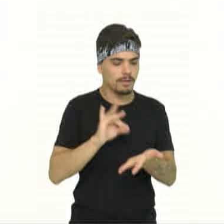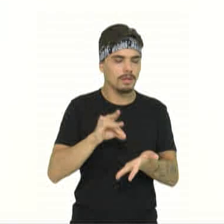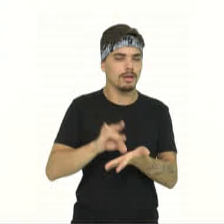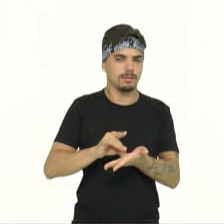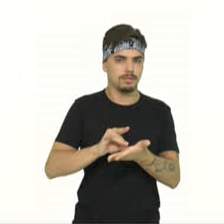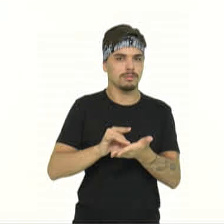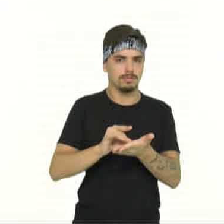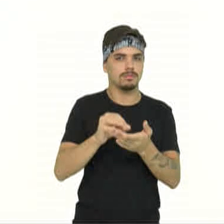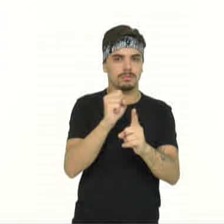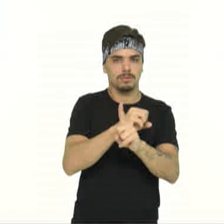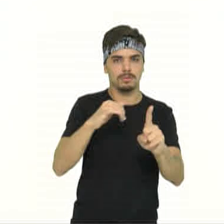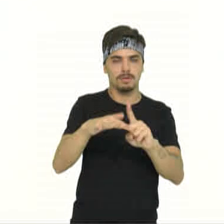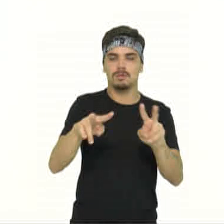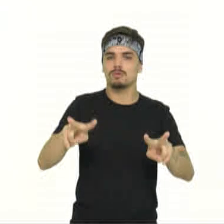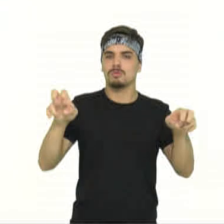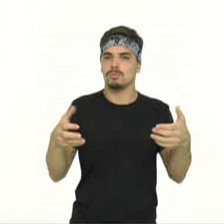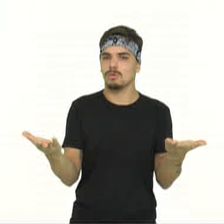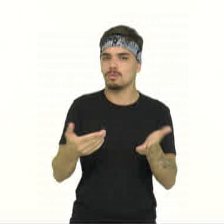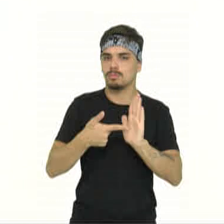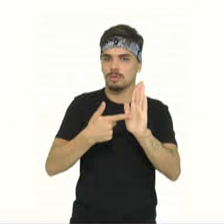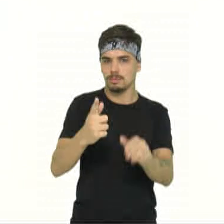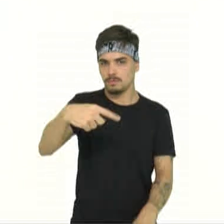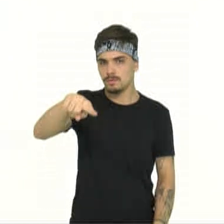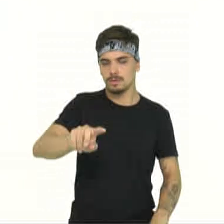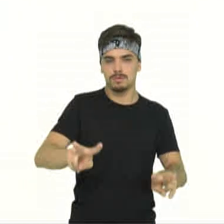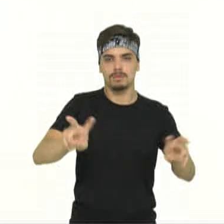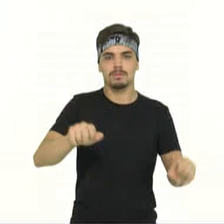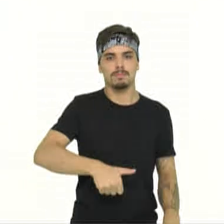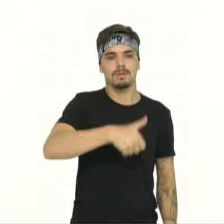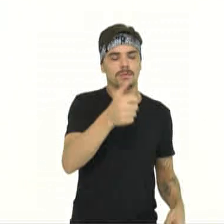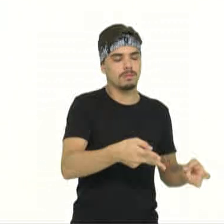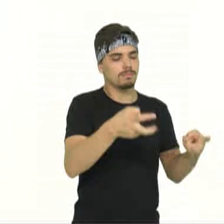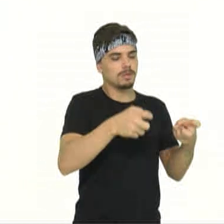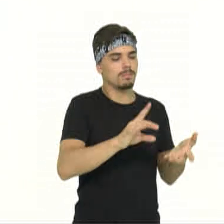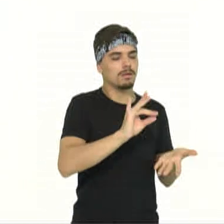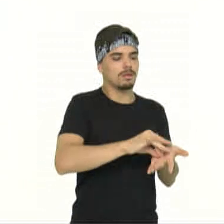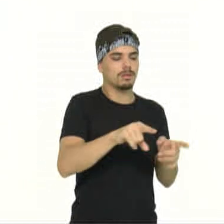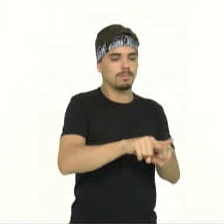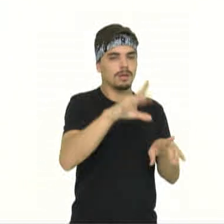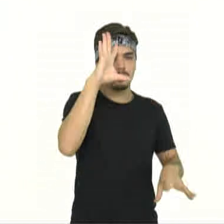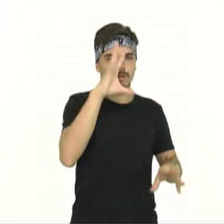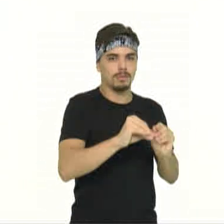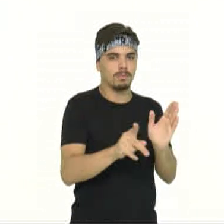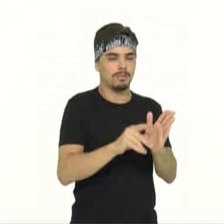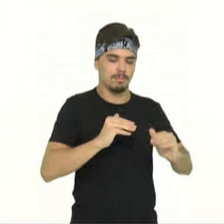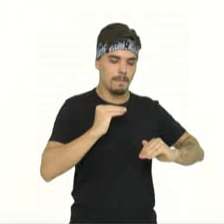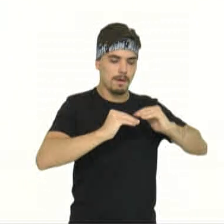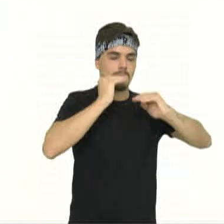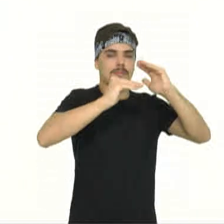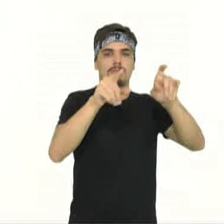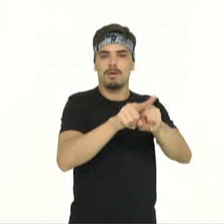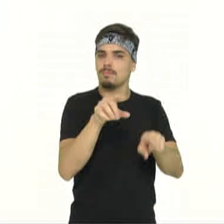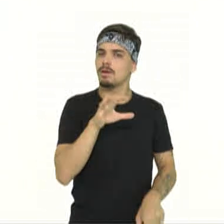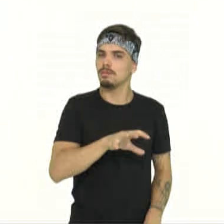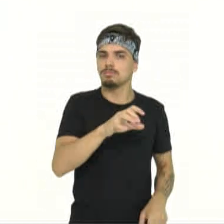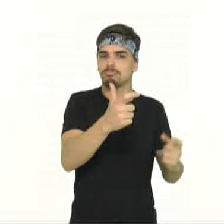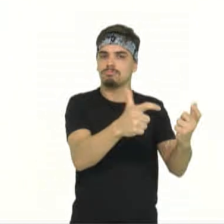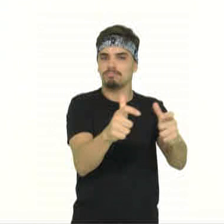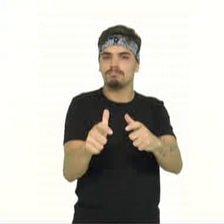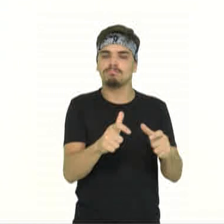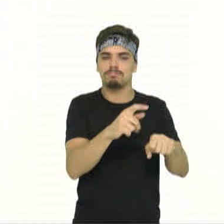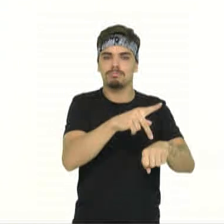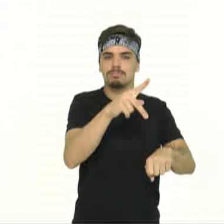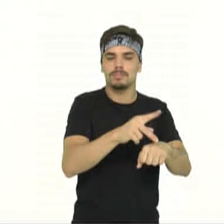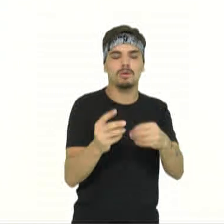vai tentar fazer hoje com esses continentes aí. Primeiro, analisar a realidade, compreender a evolução dessas nações,